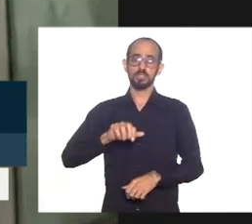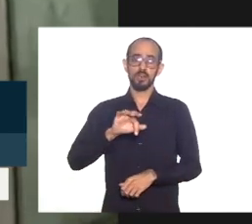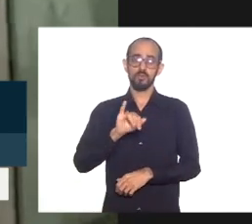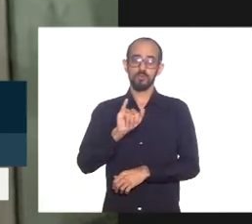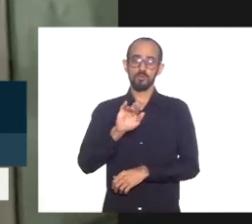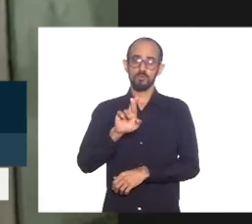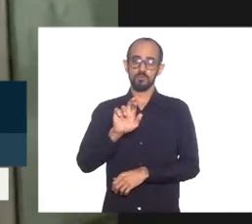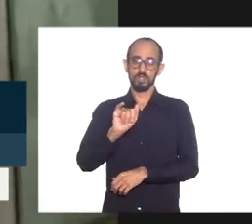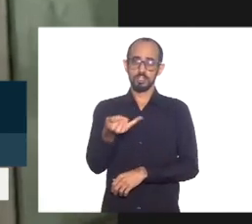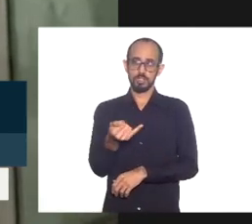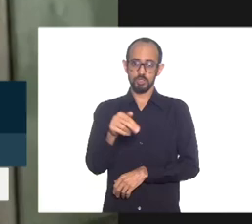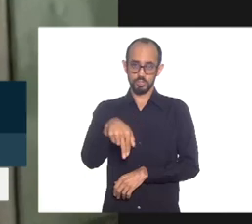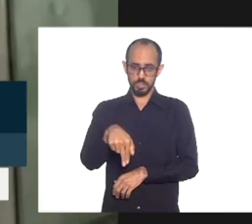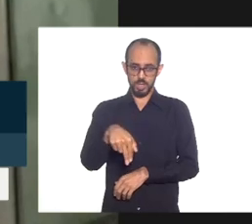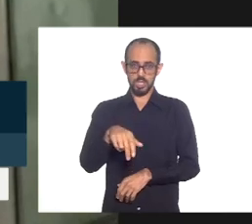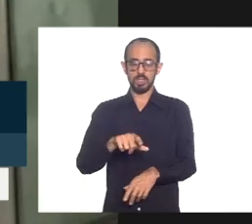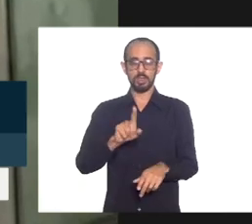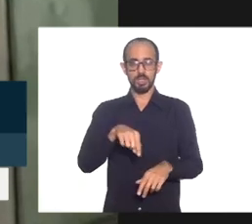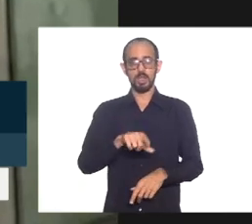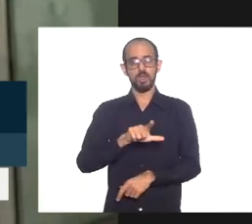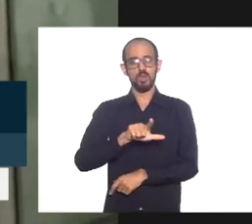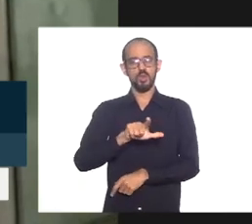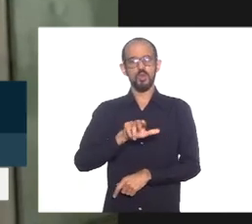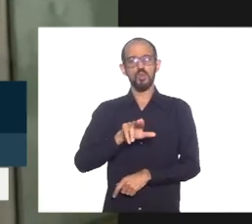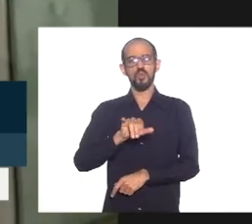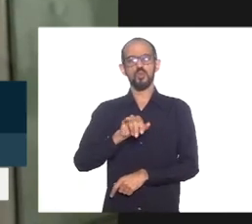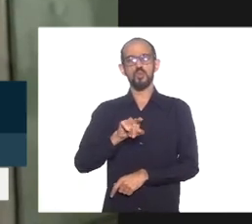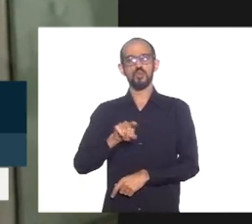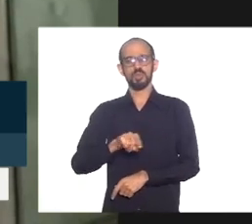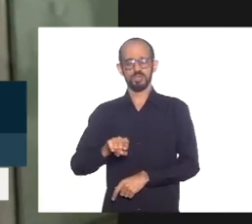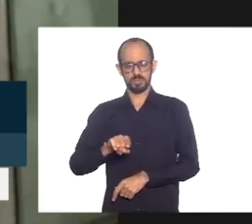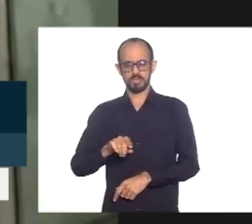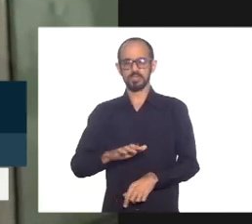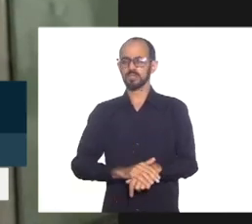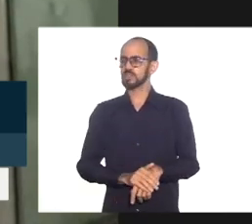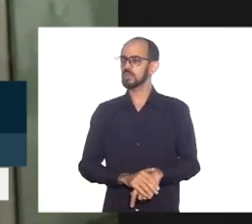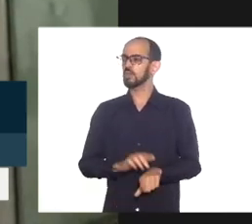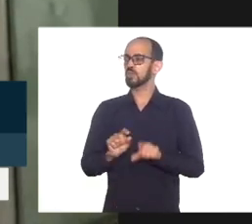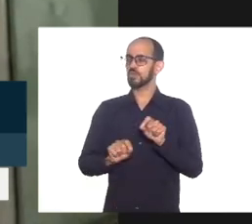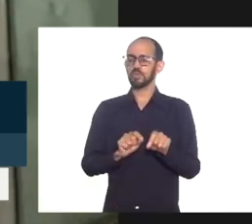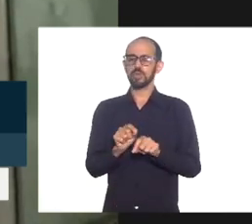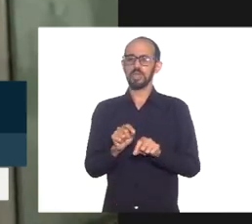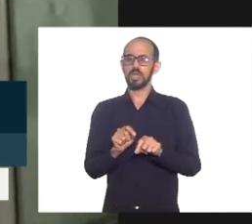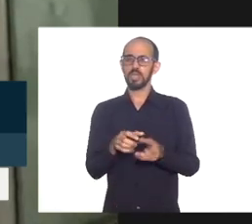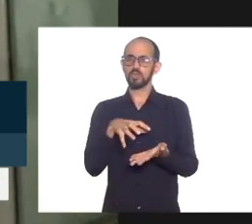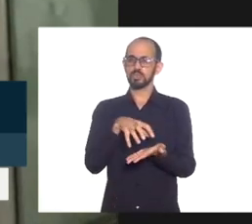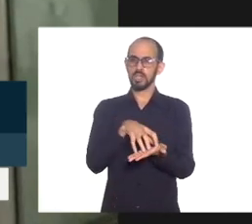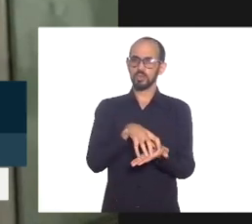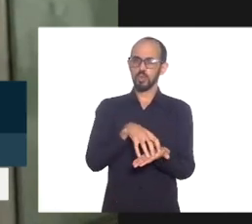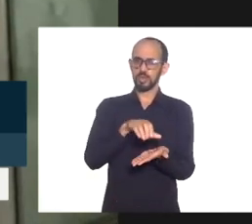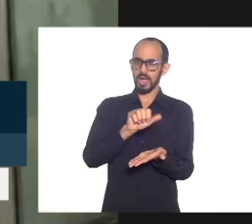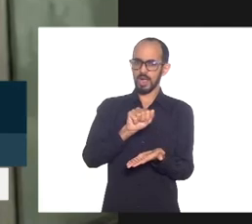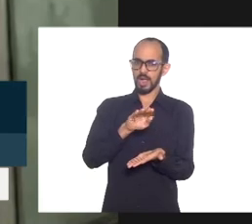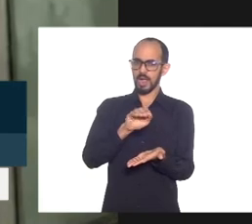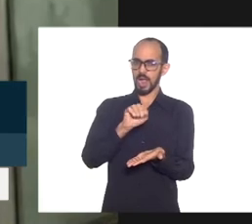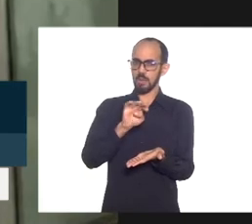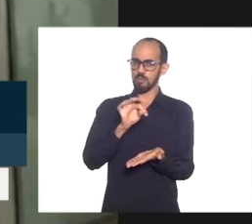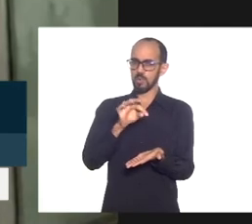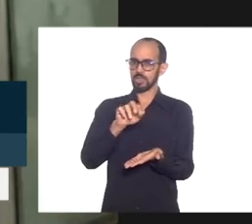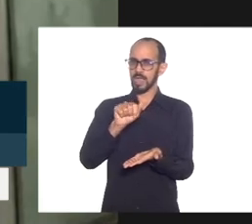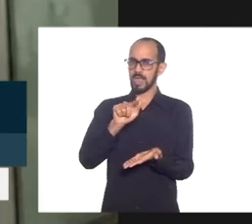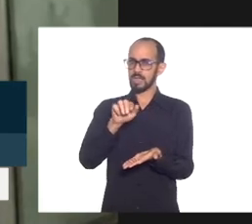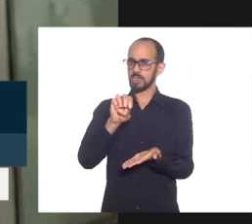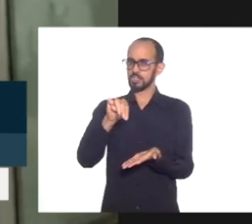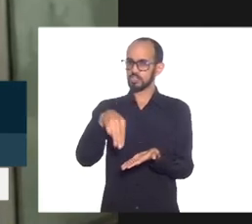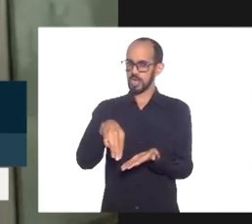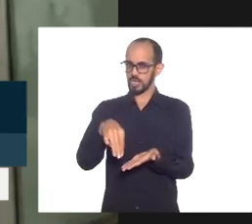Firjan, não é, o senhor Luiz Césio, que o setor da cabotagem, apesar da Covid,